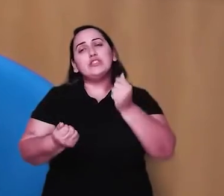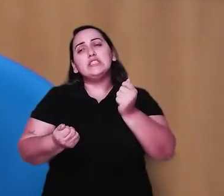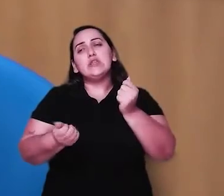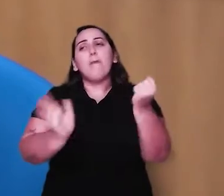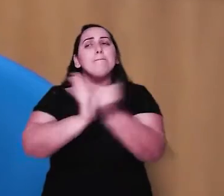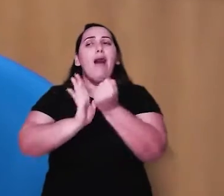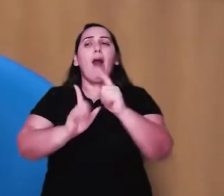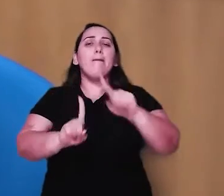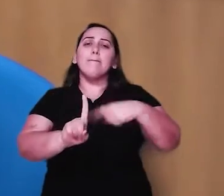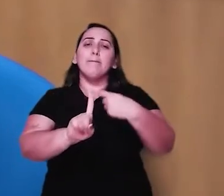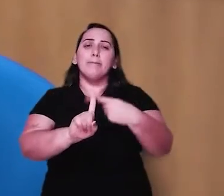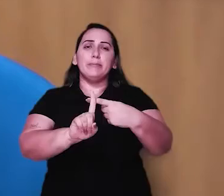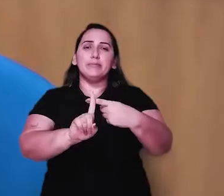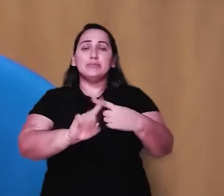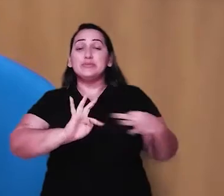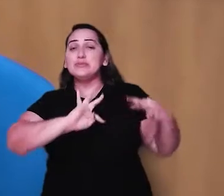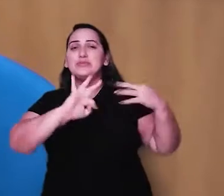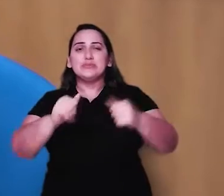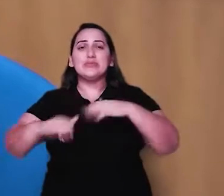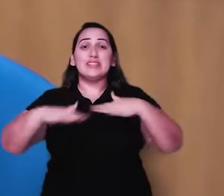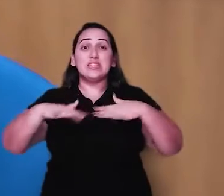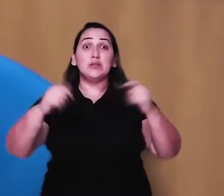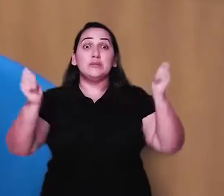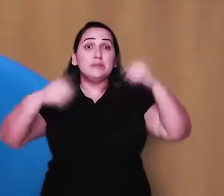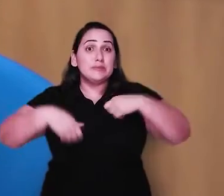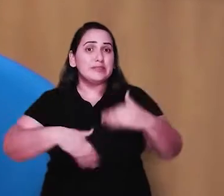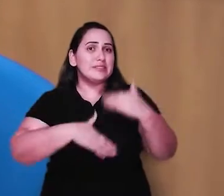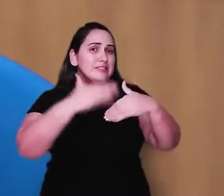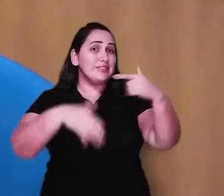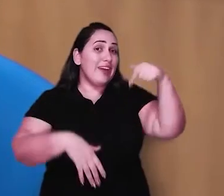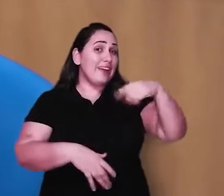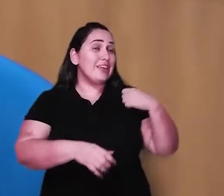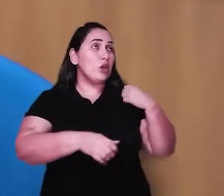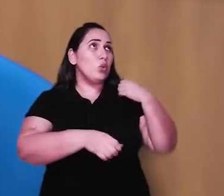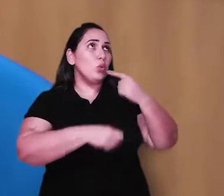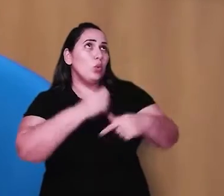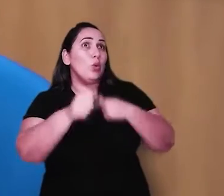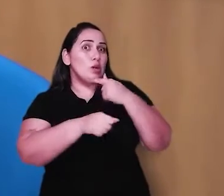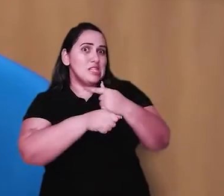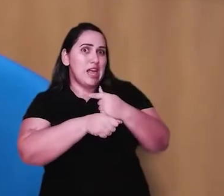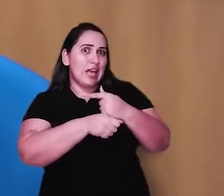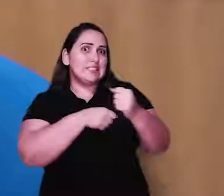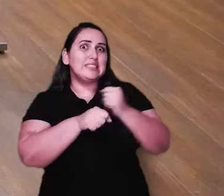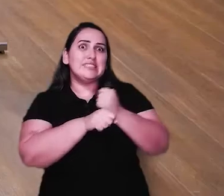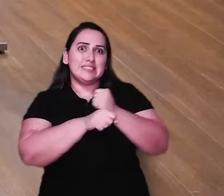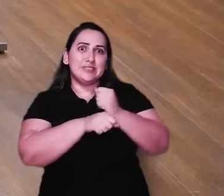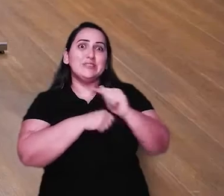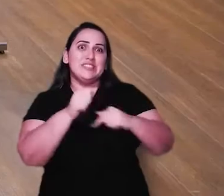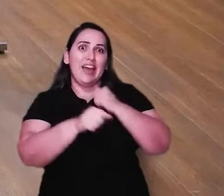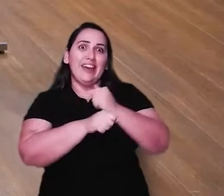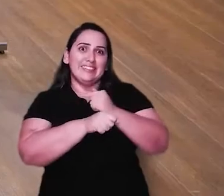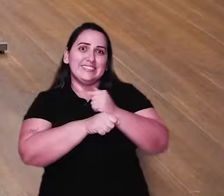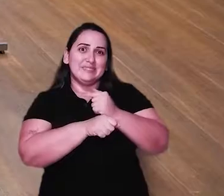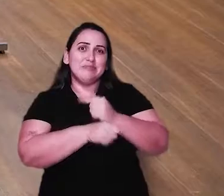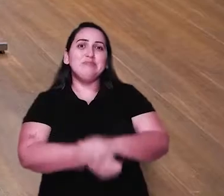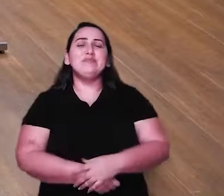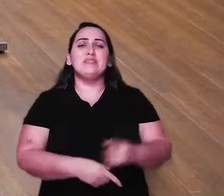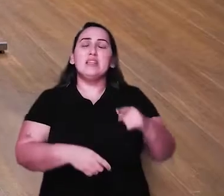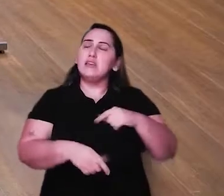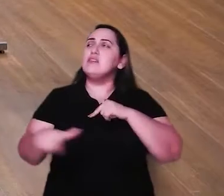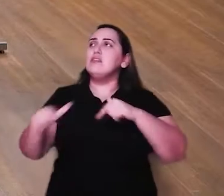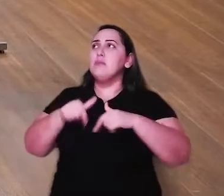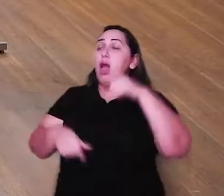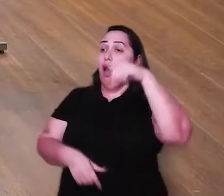corte tendo deixando a minha marca aqui das ações que eu consegui desenvolver ao longo desses últimos 7 anos. A senhora é muito atuante, né, dentro